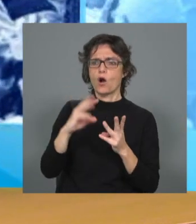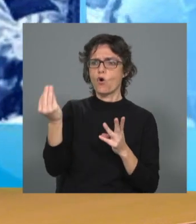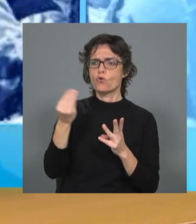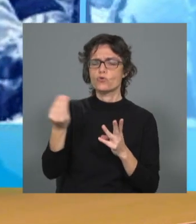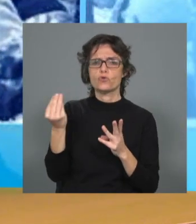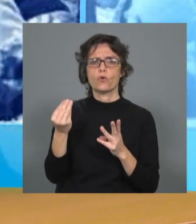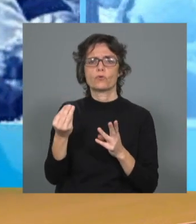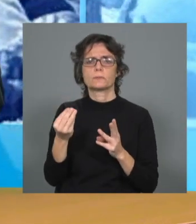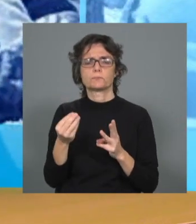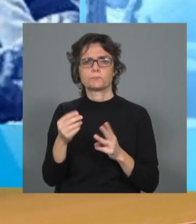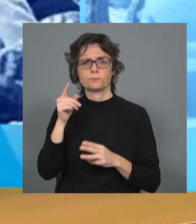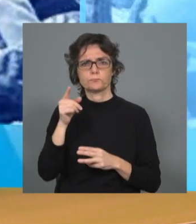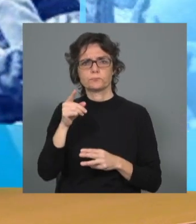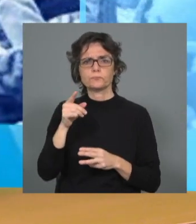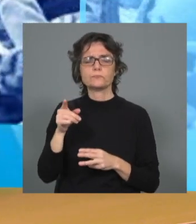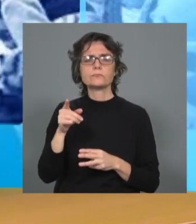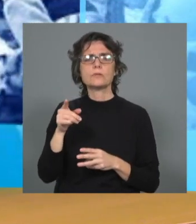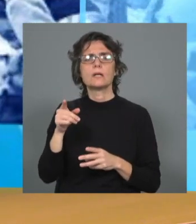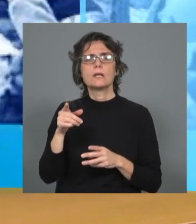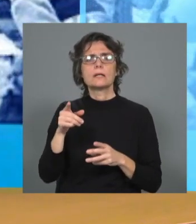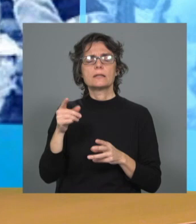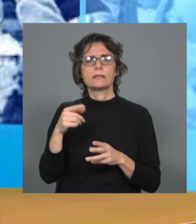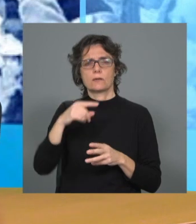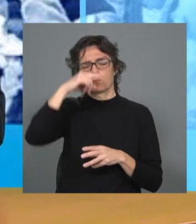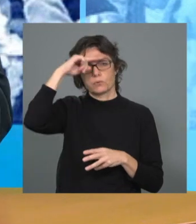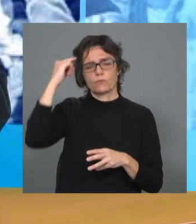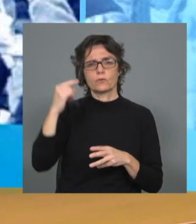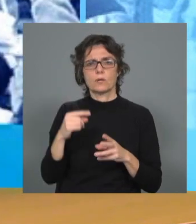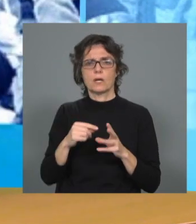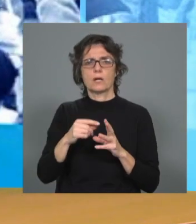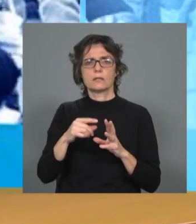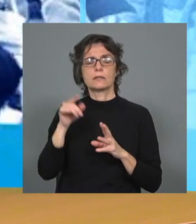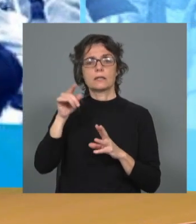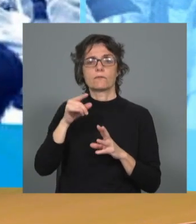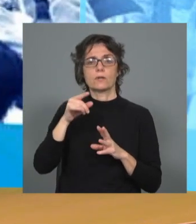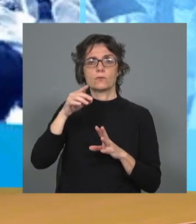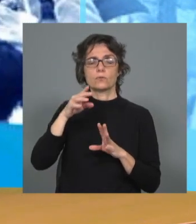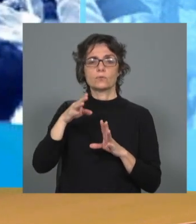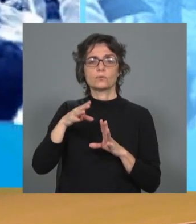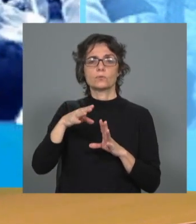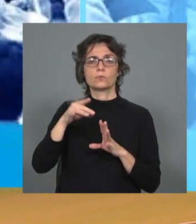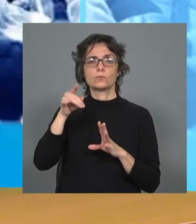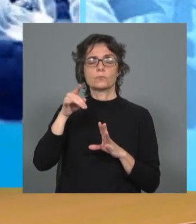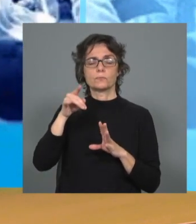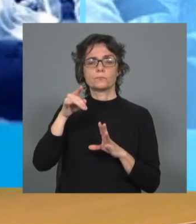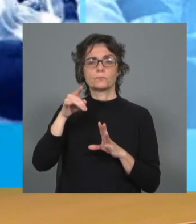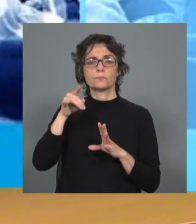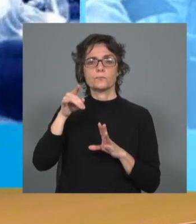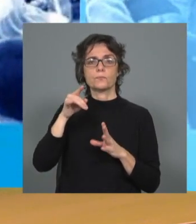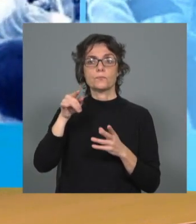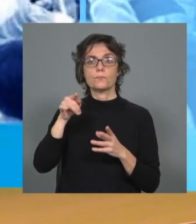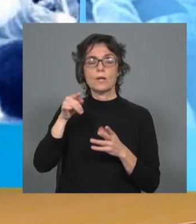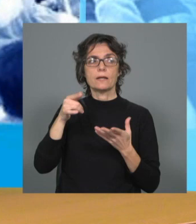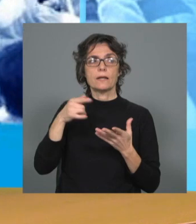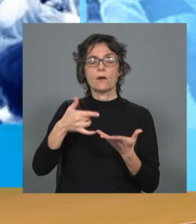Afeganistão com todas as dificuldades e ele nem sequer quer falar muito sobre isso, sobre aquilo que passou, mas que neste momento está a ter a oportunidade de estudar e poder estar aqui integrado.